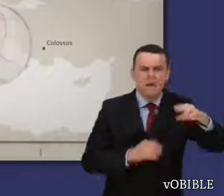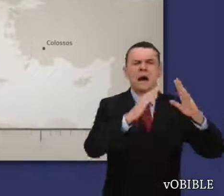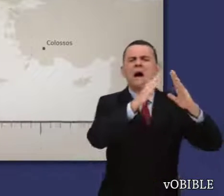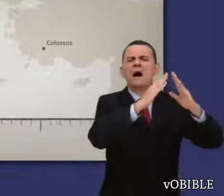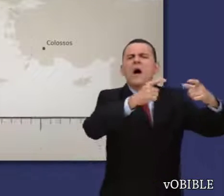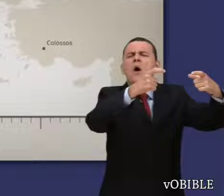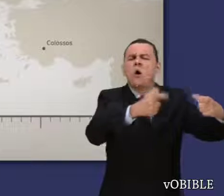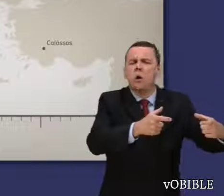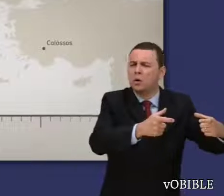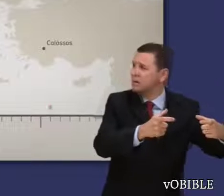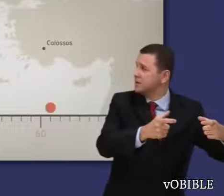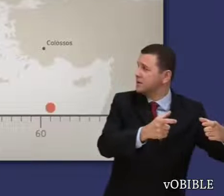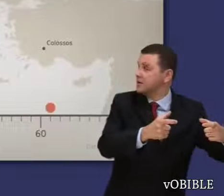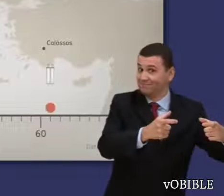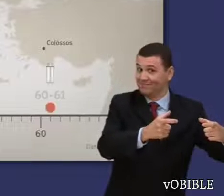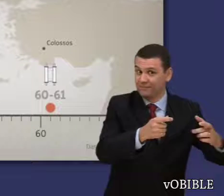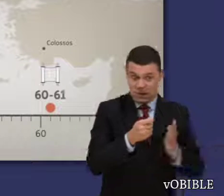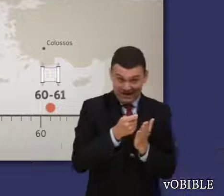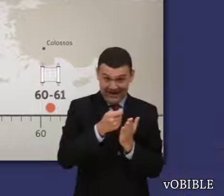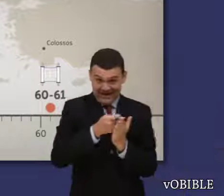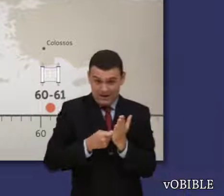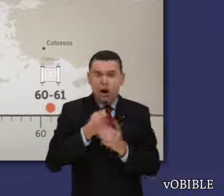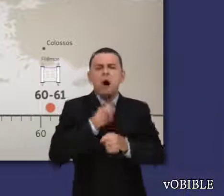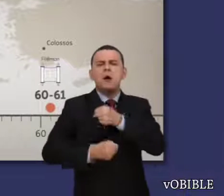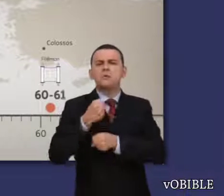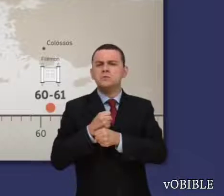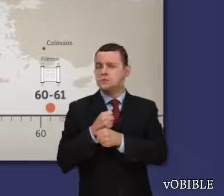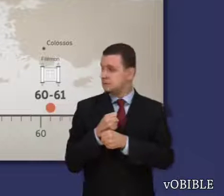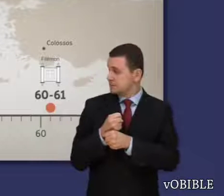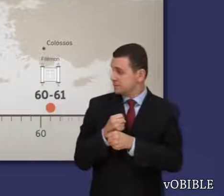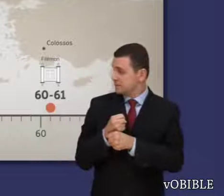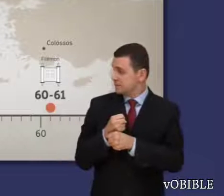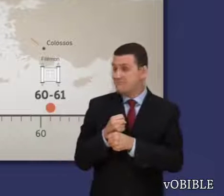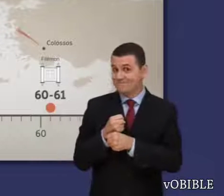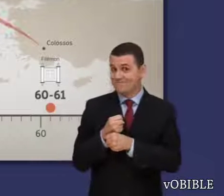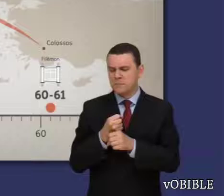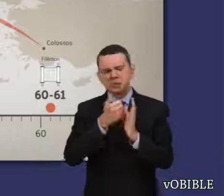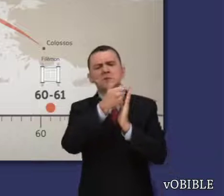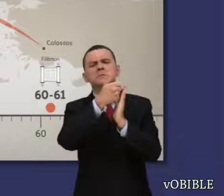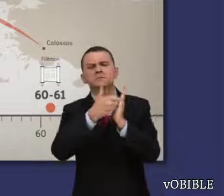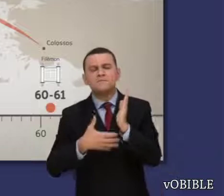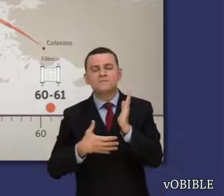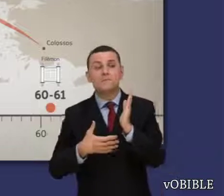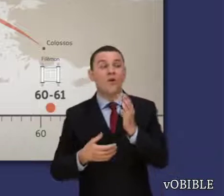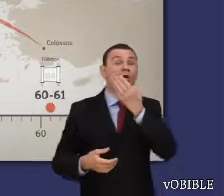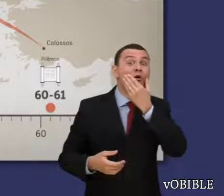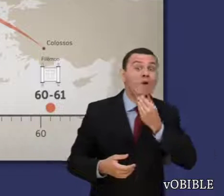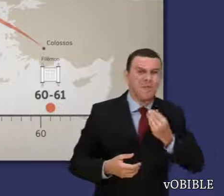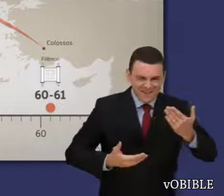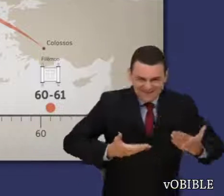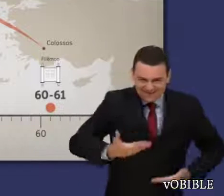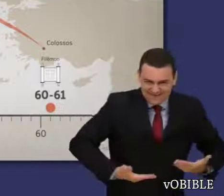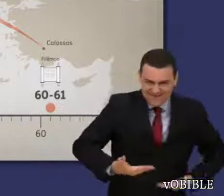Ásia Menor. A carta foi escrita em Roma entre os anos 60 e 61 e fala sobre Onésimo, o escravo